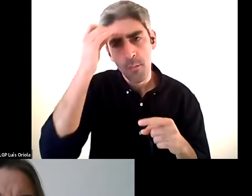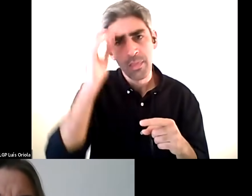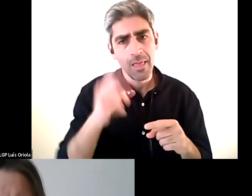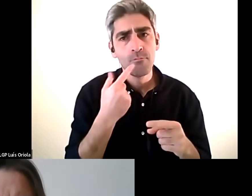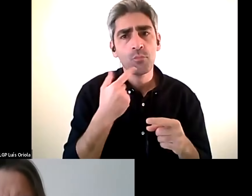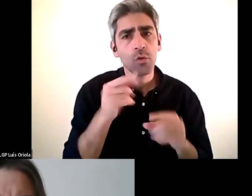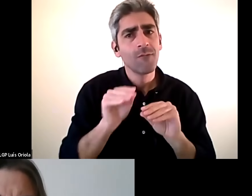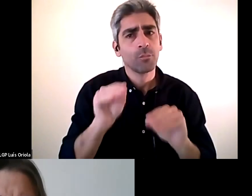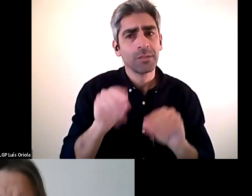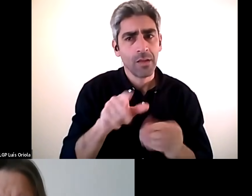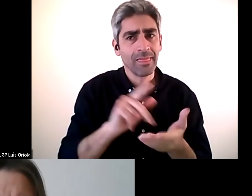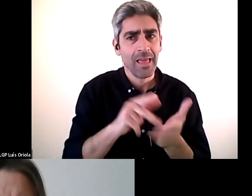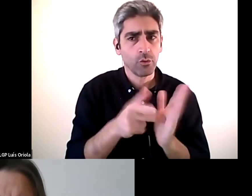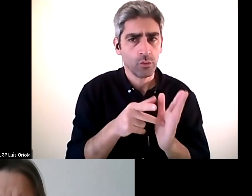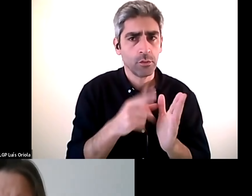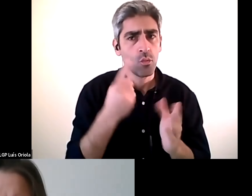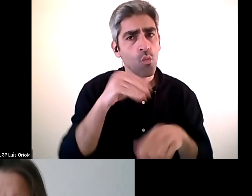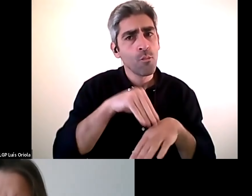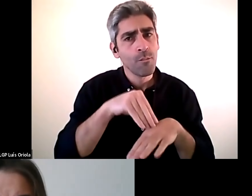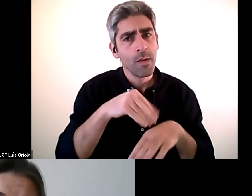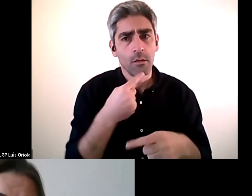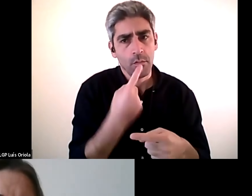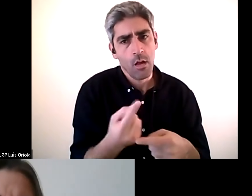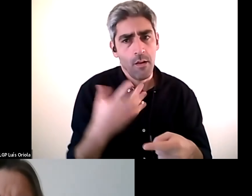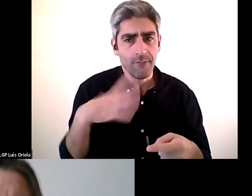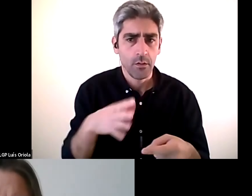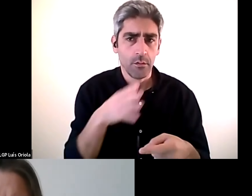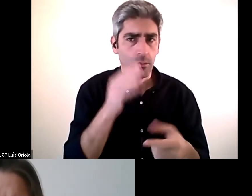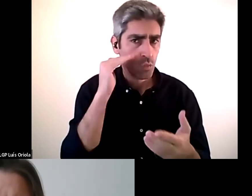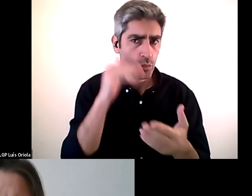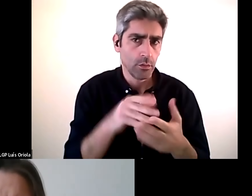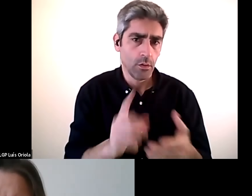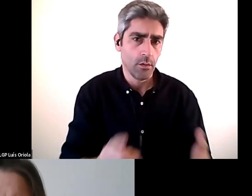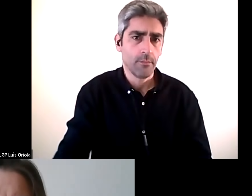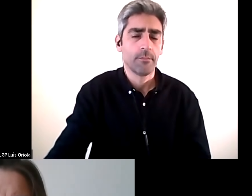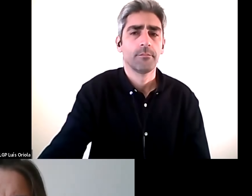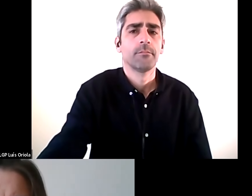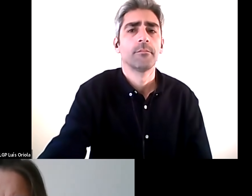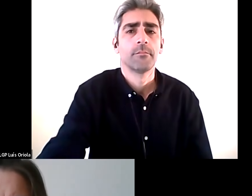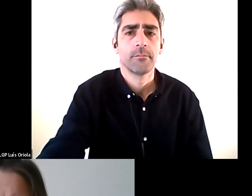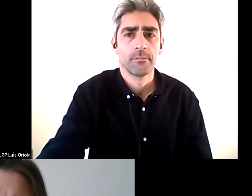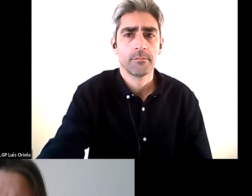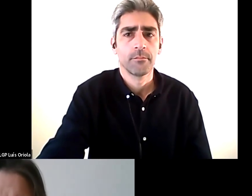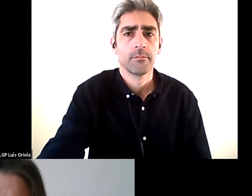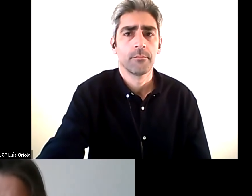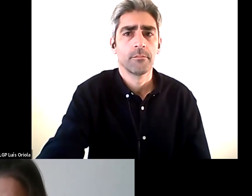Este é apenas um comentário de conclusão, digamos assim. A